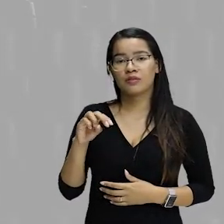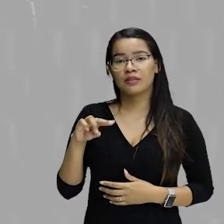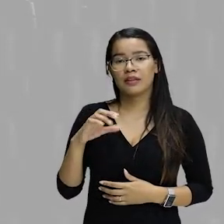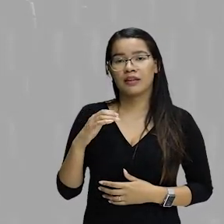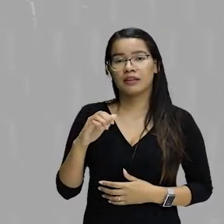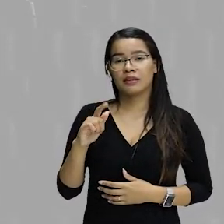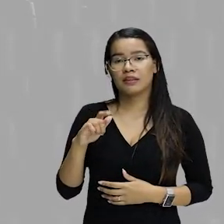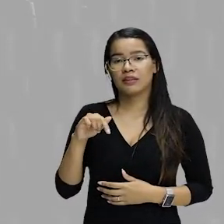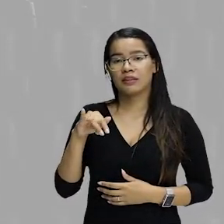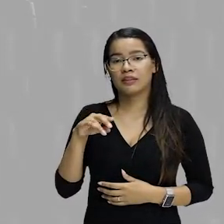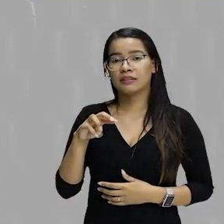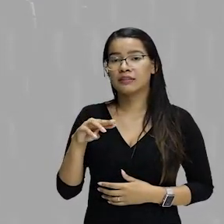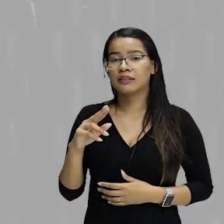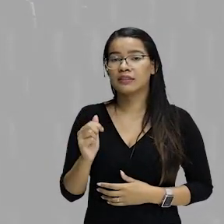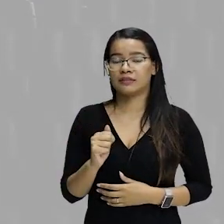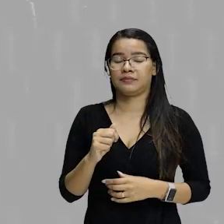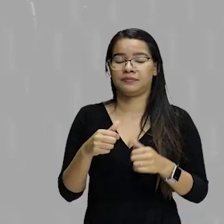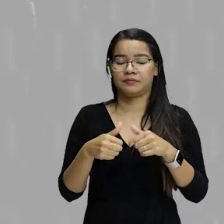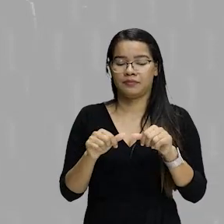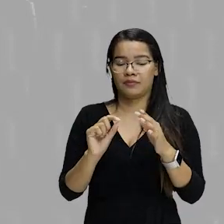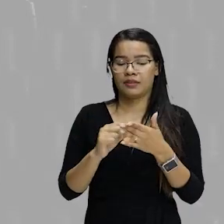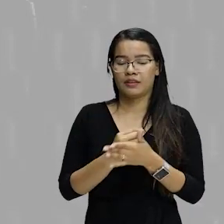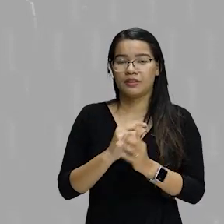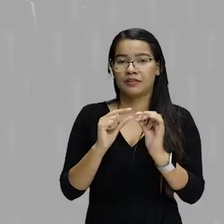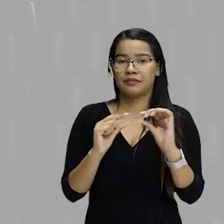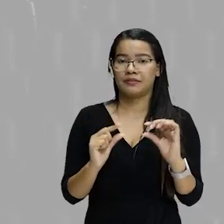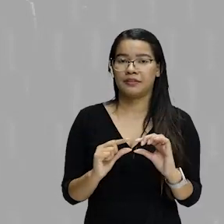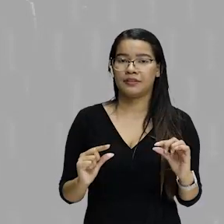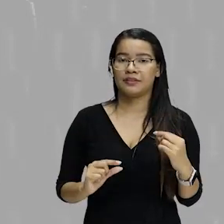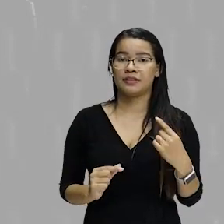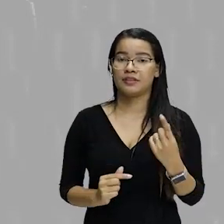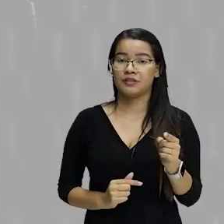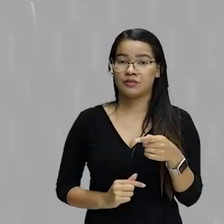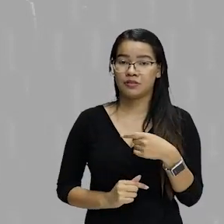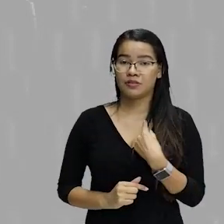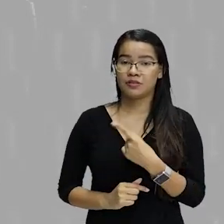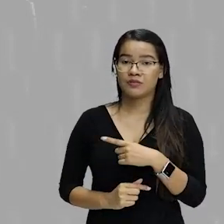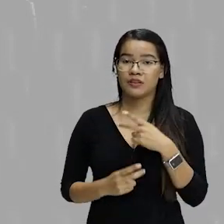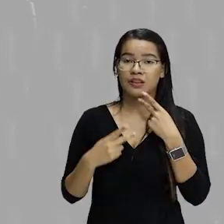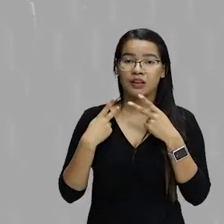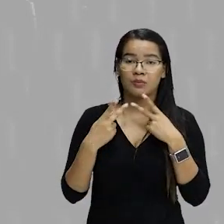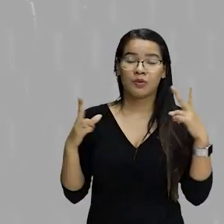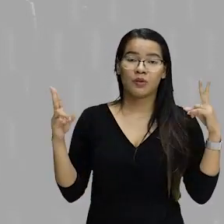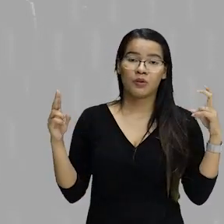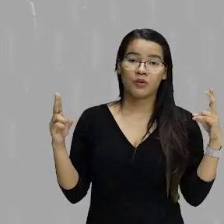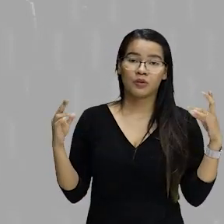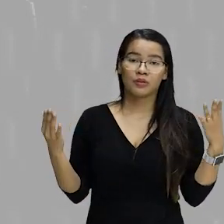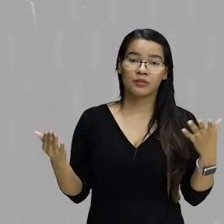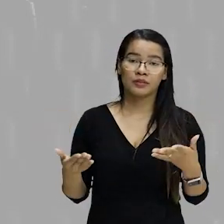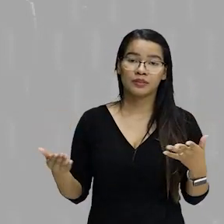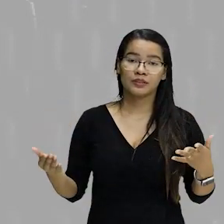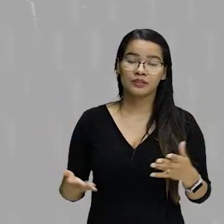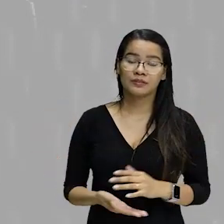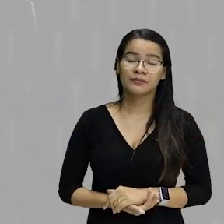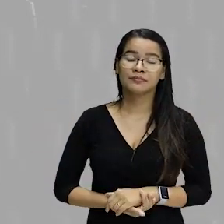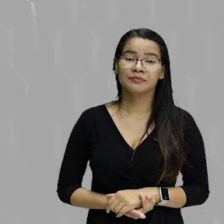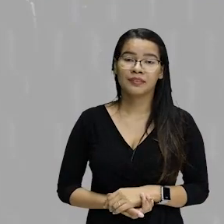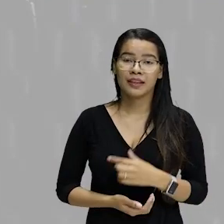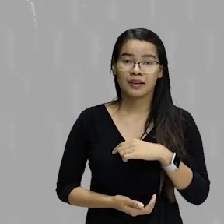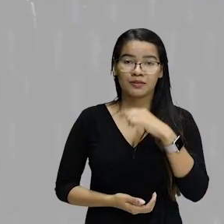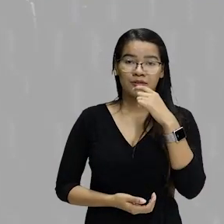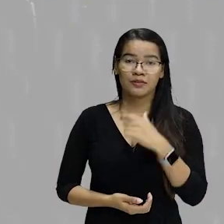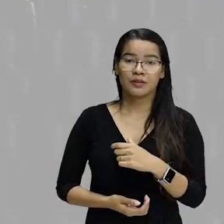versos. E é disso que nós vamos falar hoje. Eu, Cacau Sotero, sua professora de língua portuguesa,